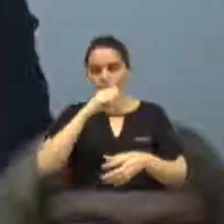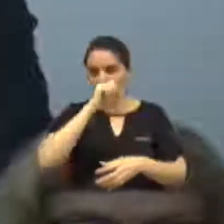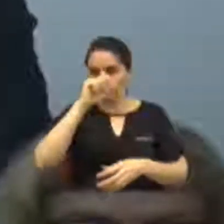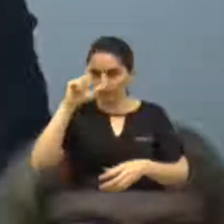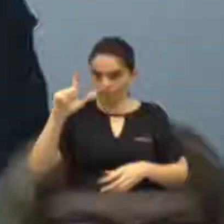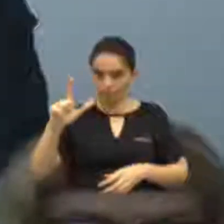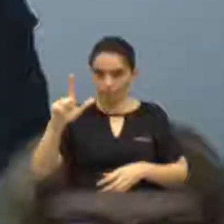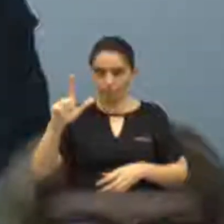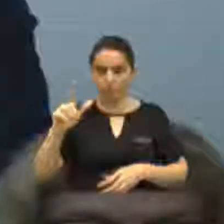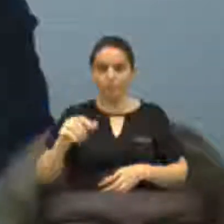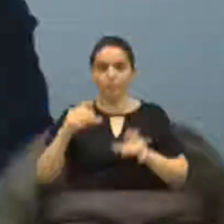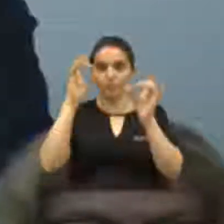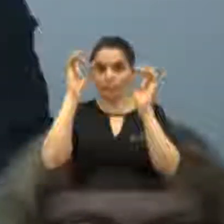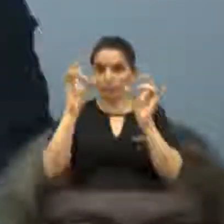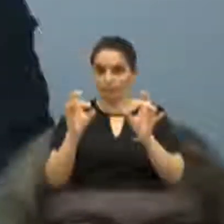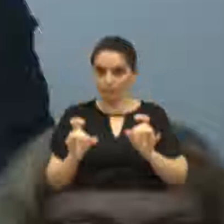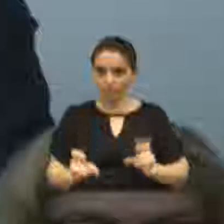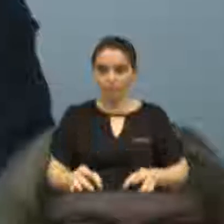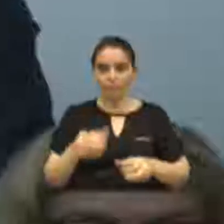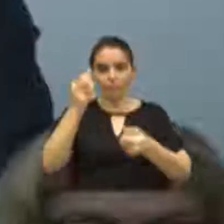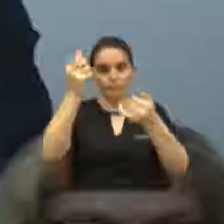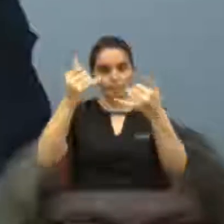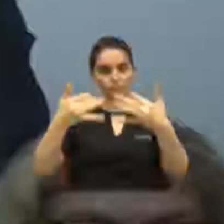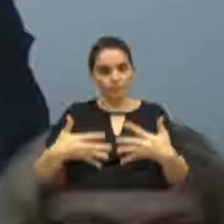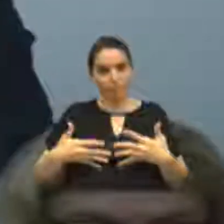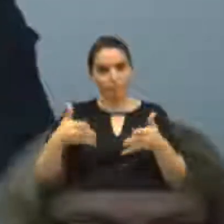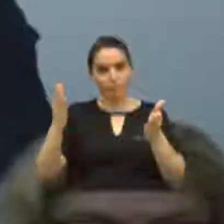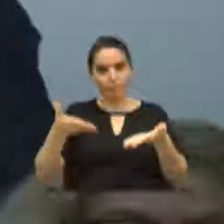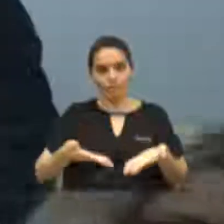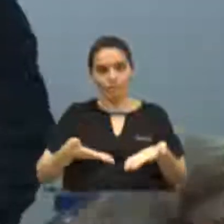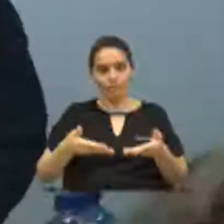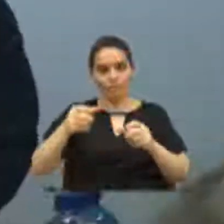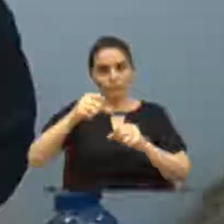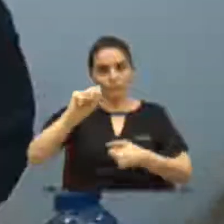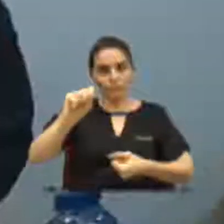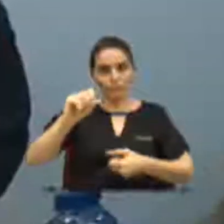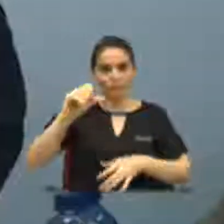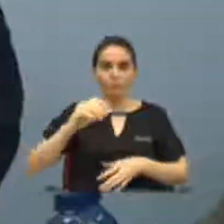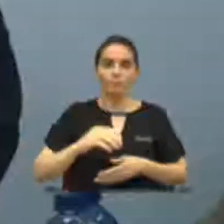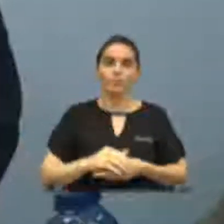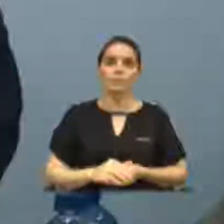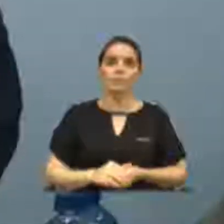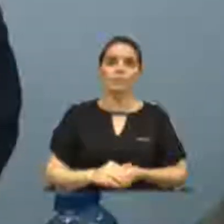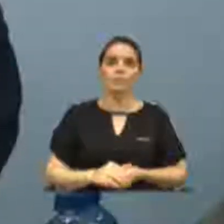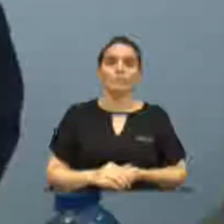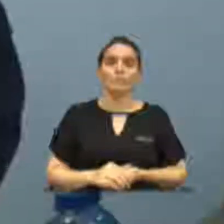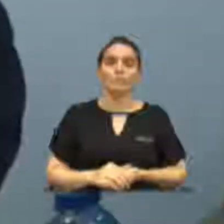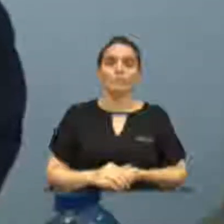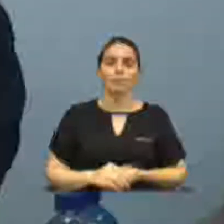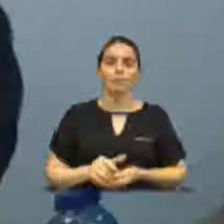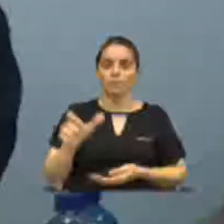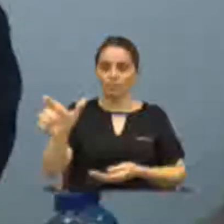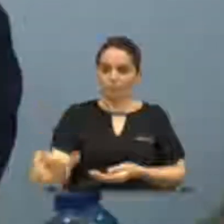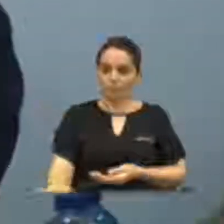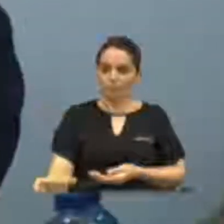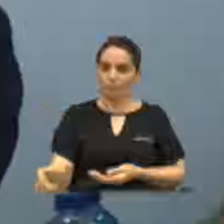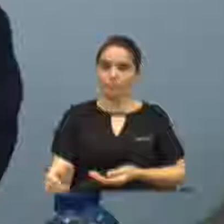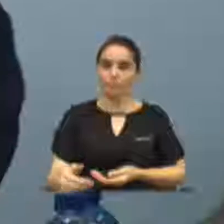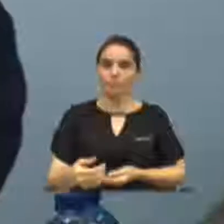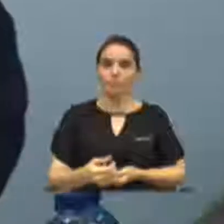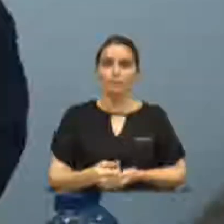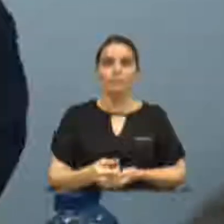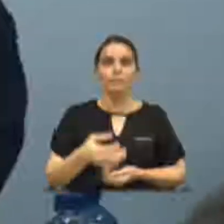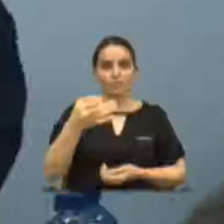se destacar. É o que justifica esse título, méritos e a glória a esta merecedora cidadã. Certo